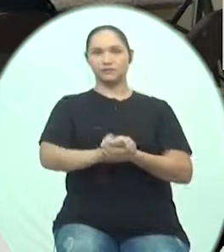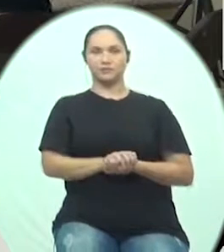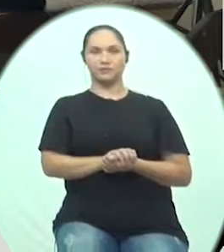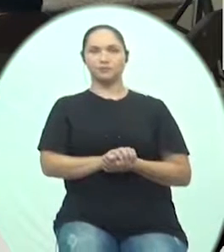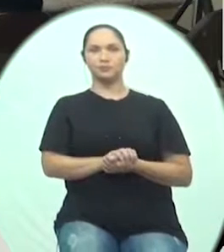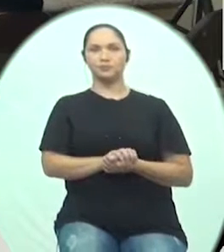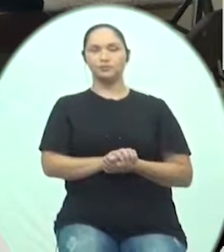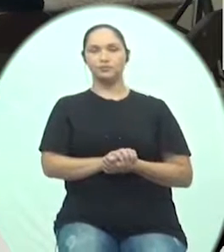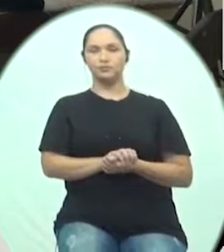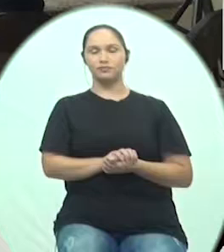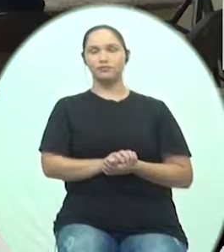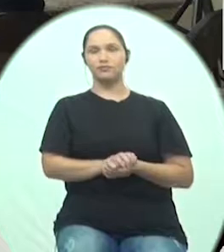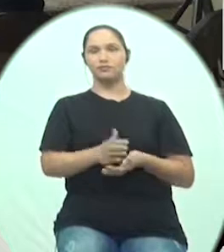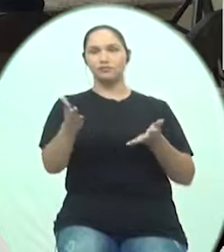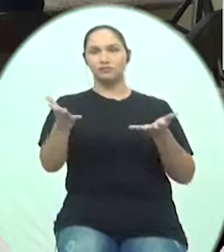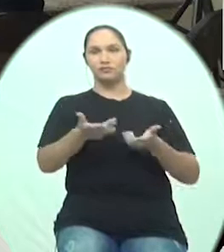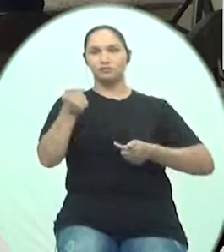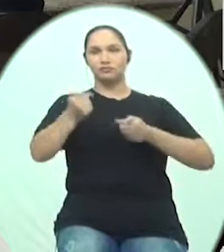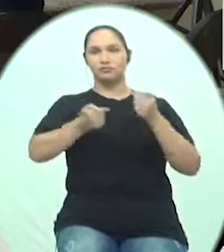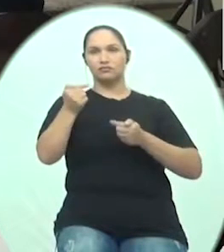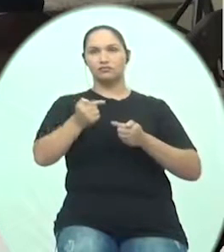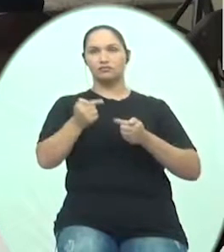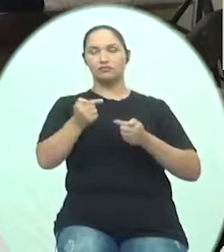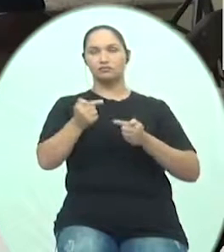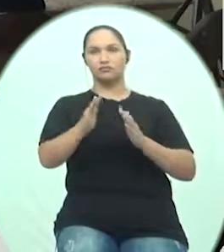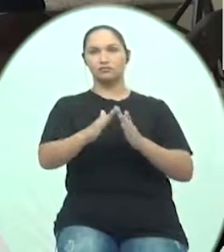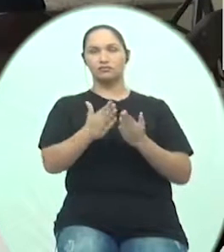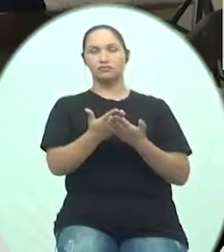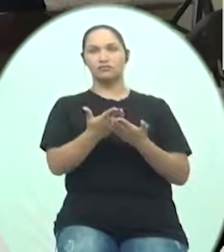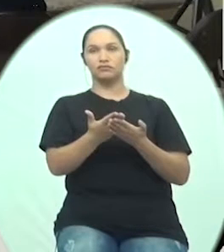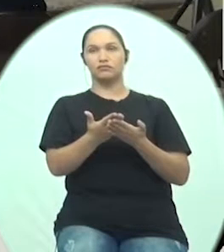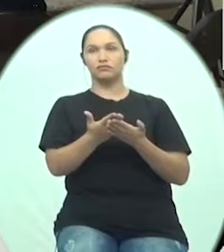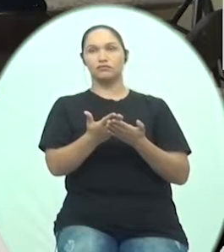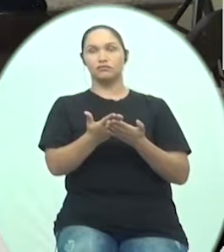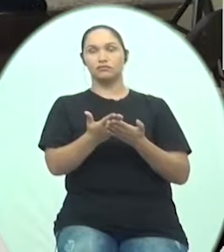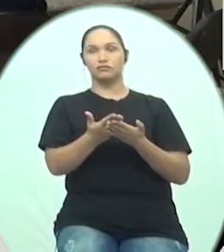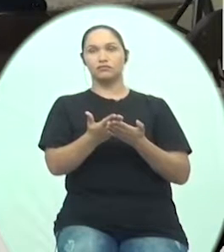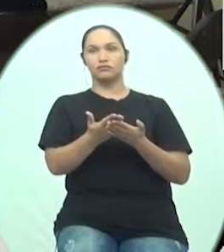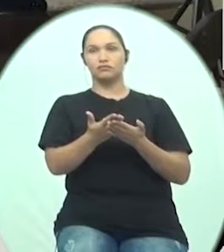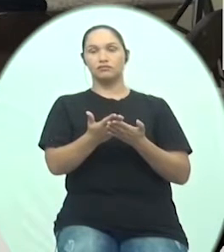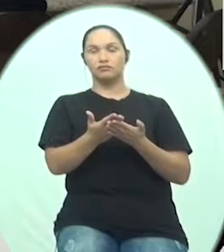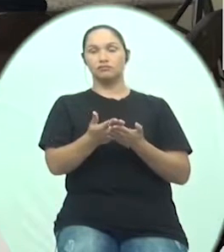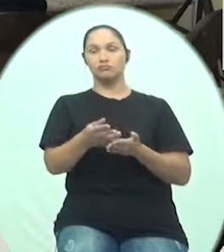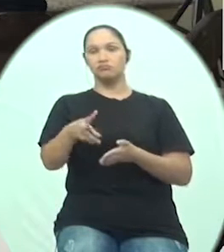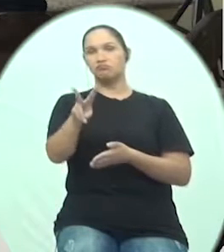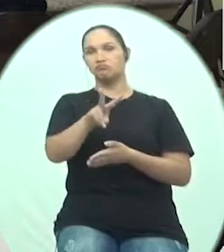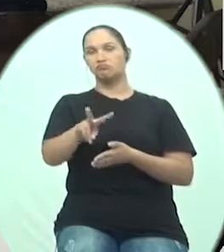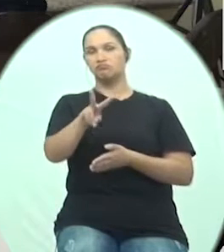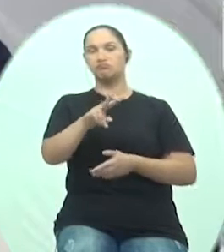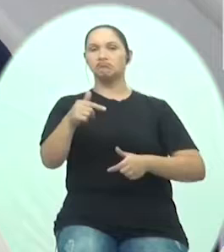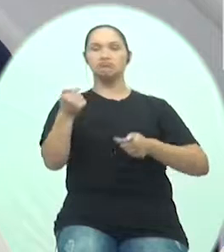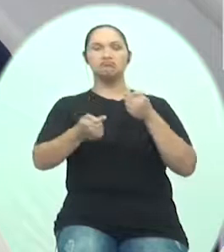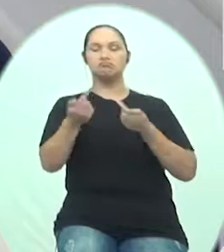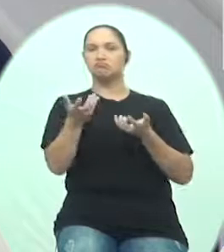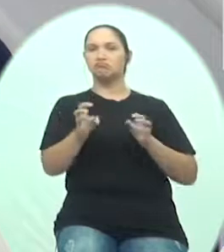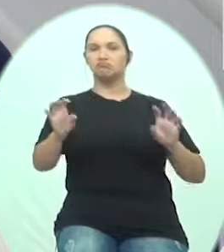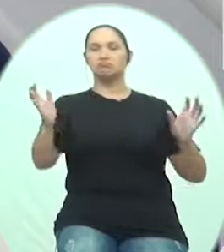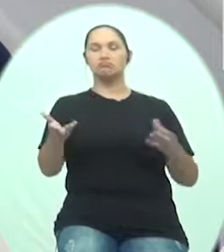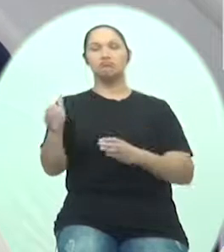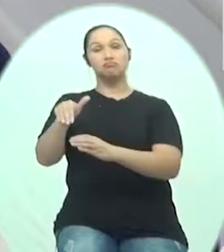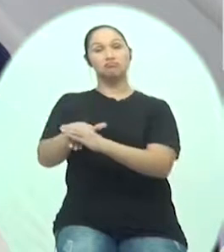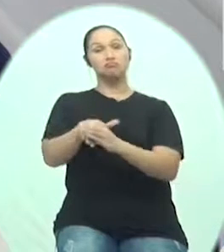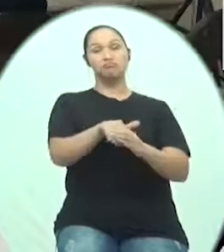requerimento o requerimento está em discussão não havendo quem queira não havendo Quem Queira discutir está